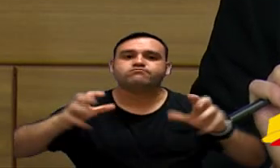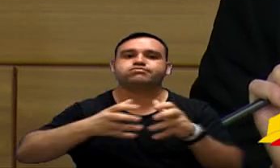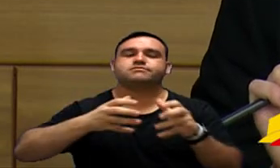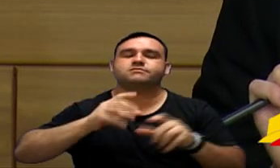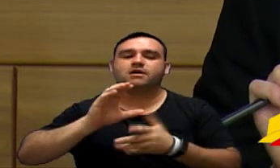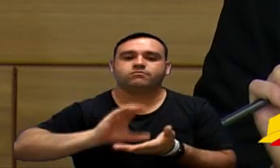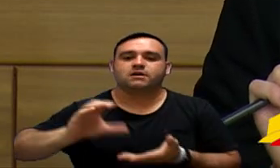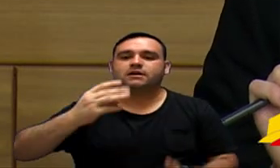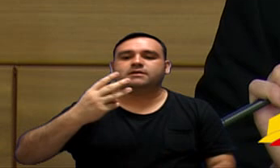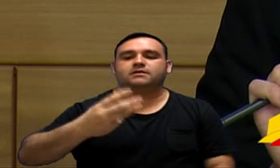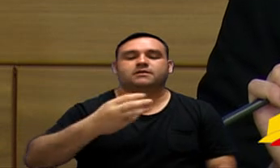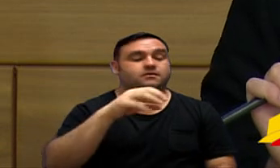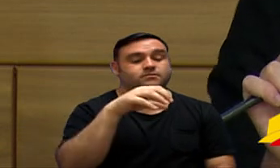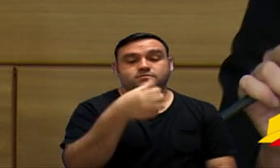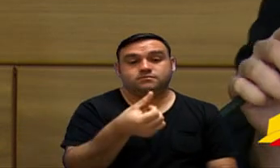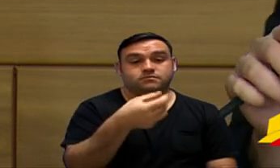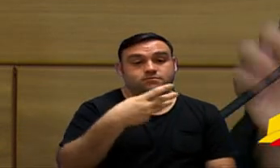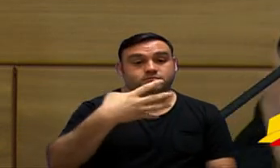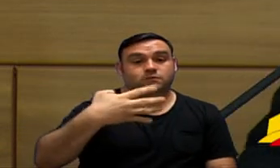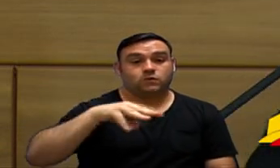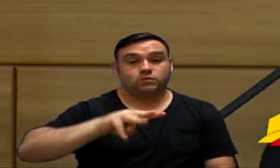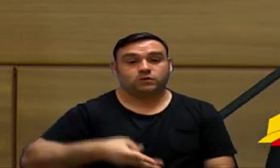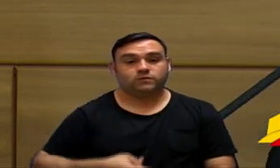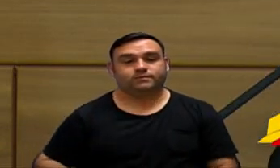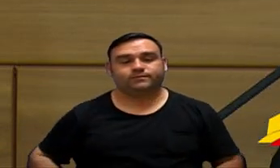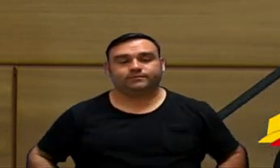é esses 634 milhões.